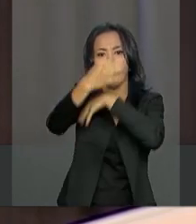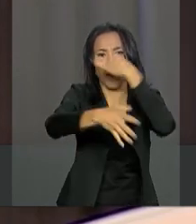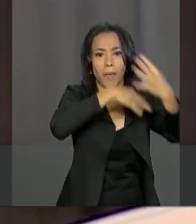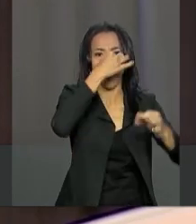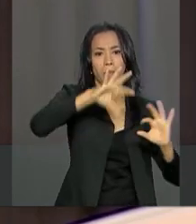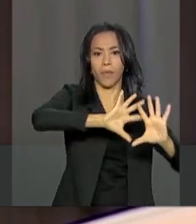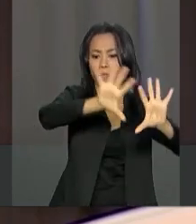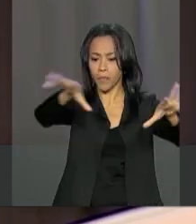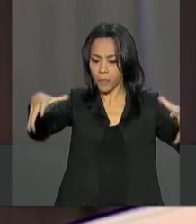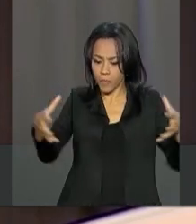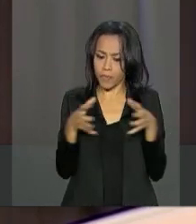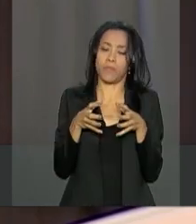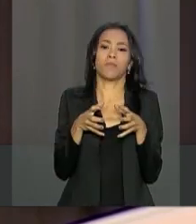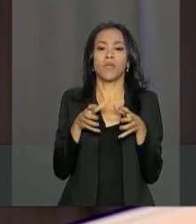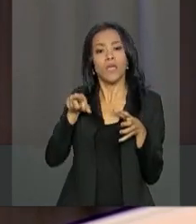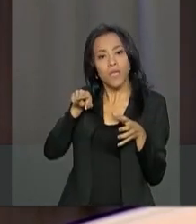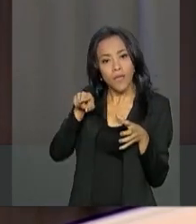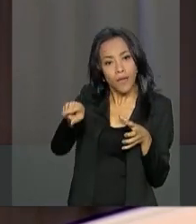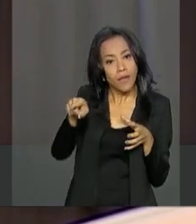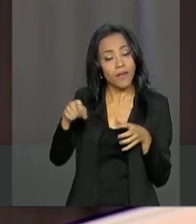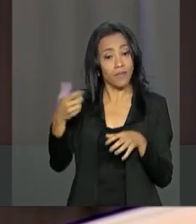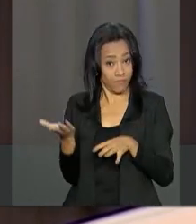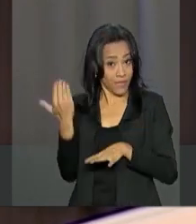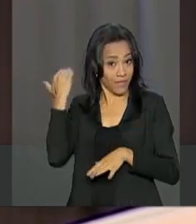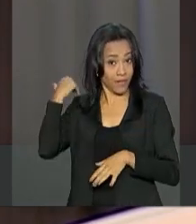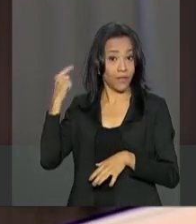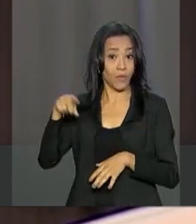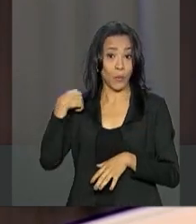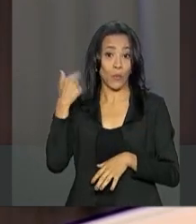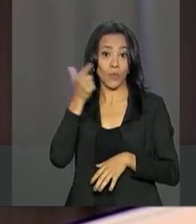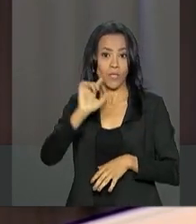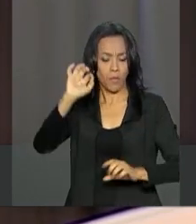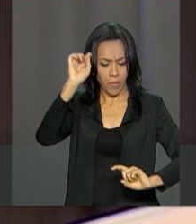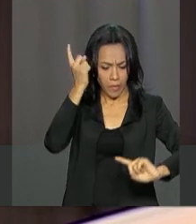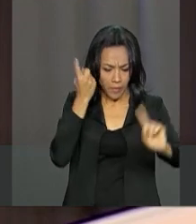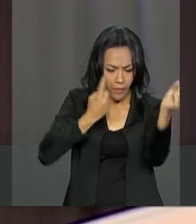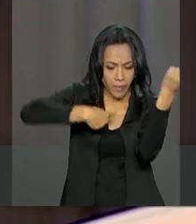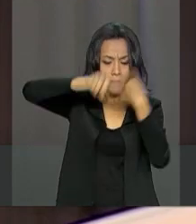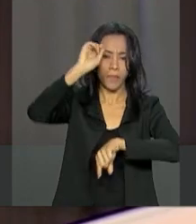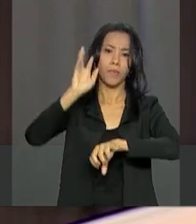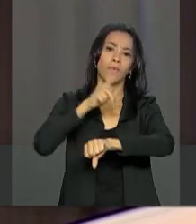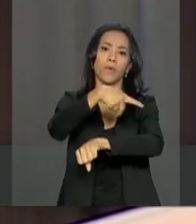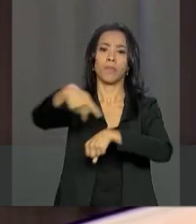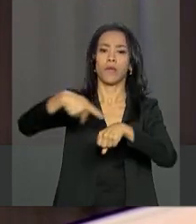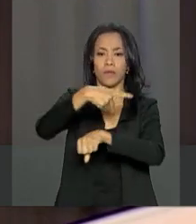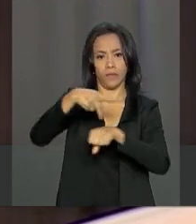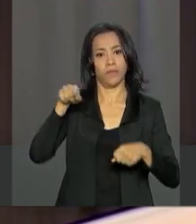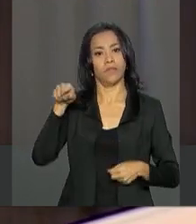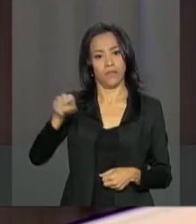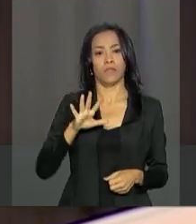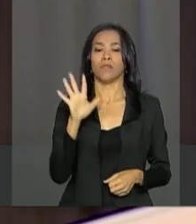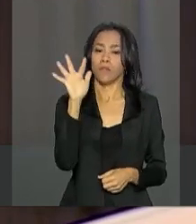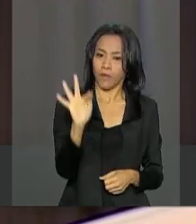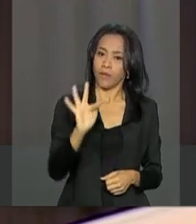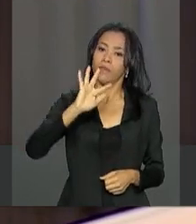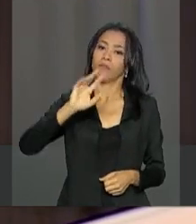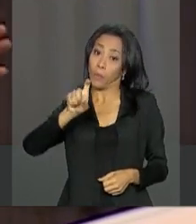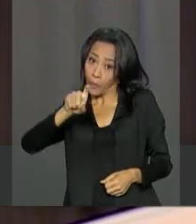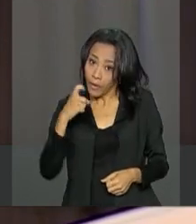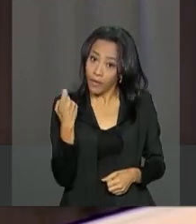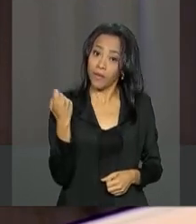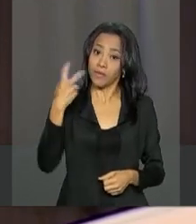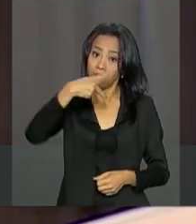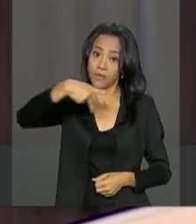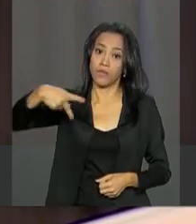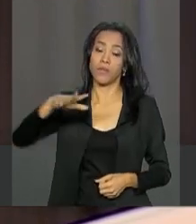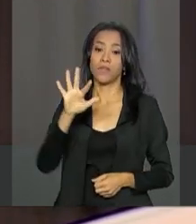país, e foi capaz de, naquele momento, fazer prosperar o país exuberantemente. Devo dizer isto, e